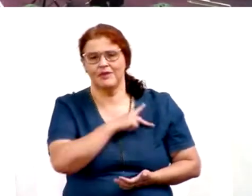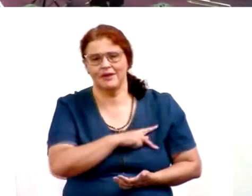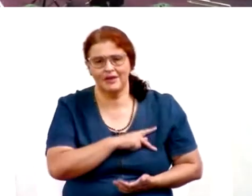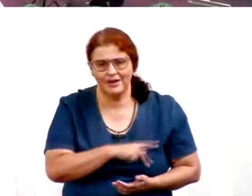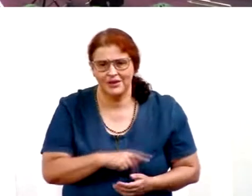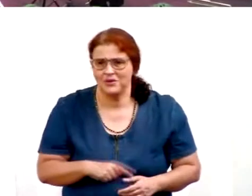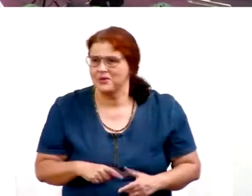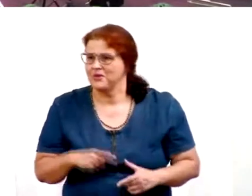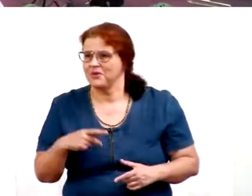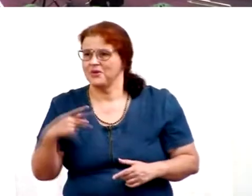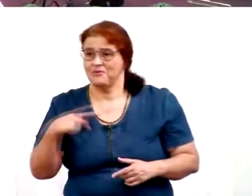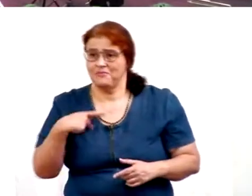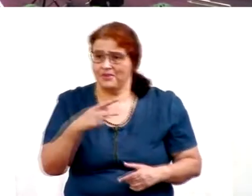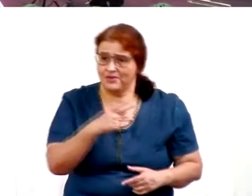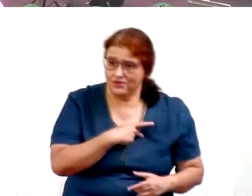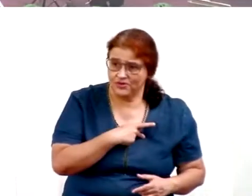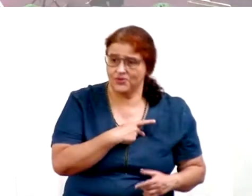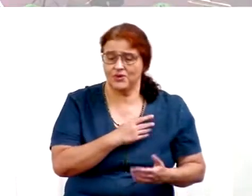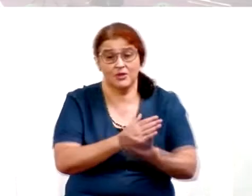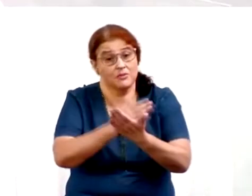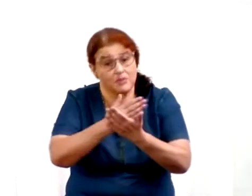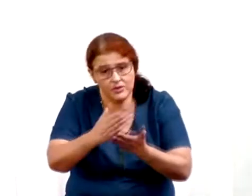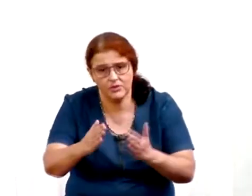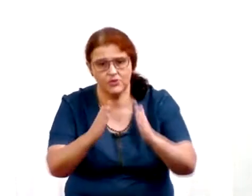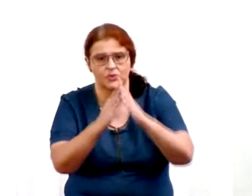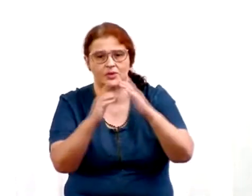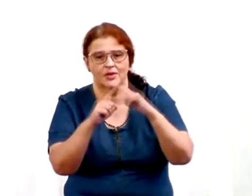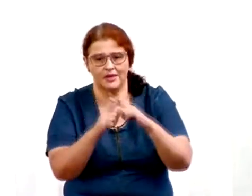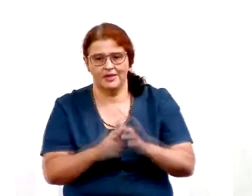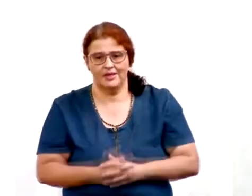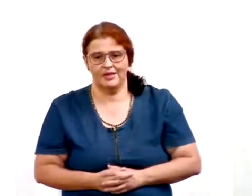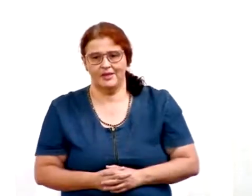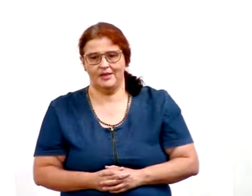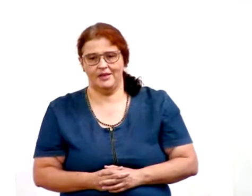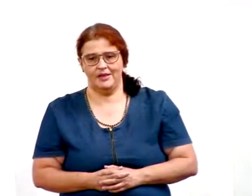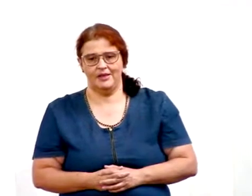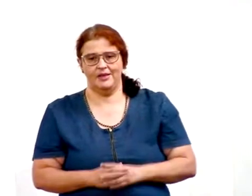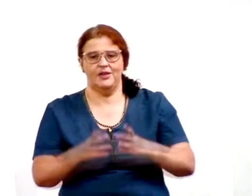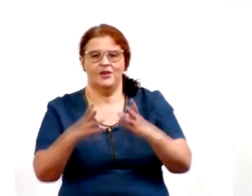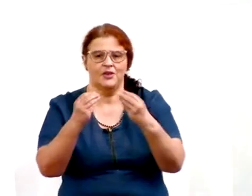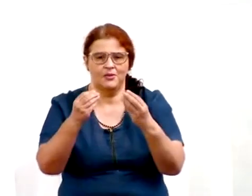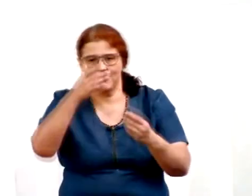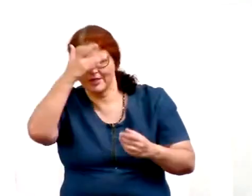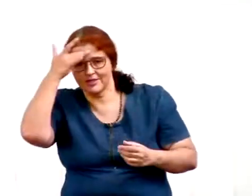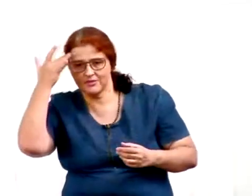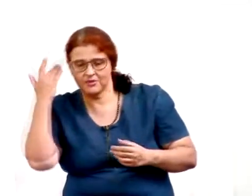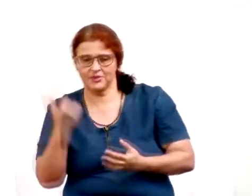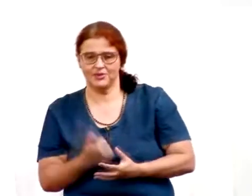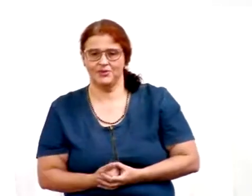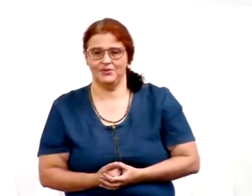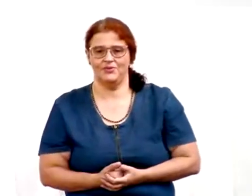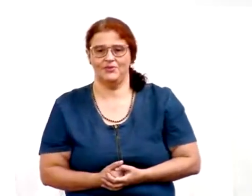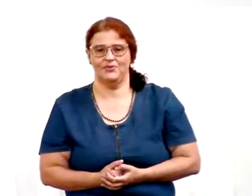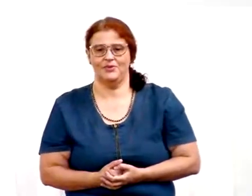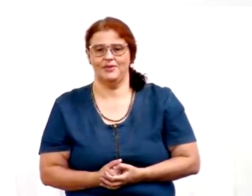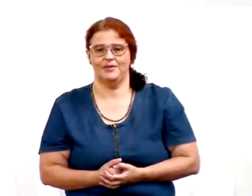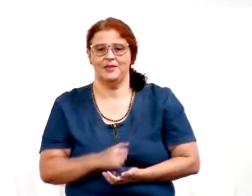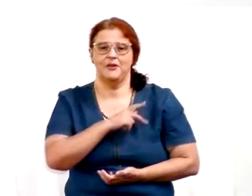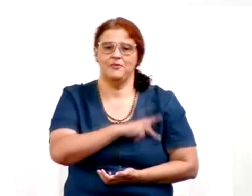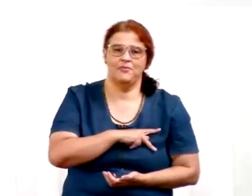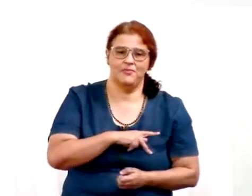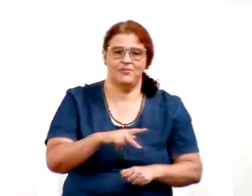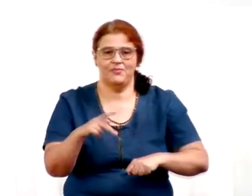o plantador dessa igreja, e vários grandes pastores passaram por lá, como Pedro,